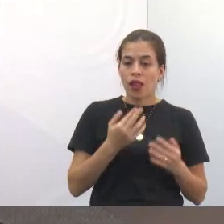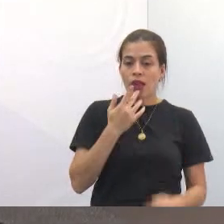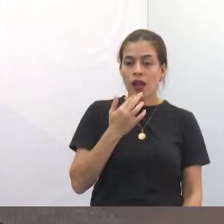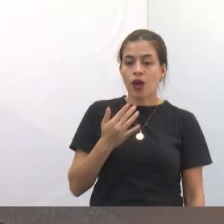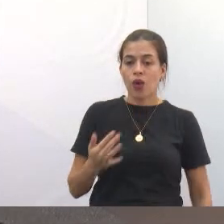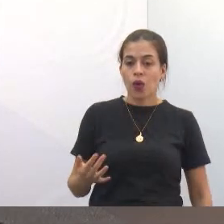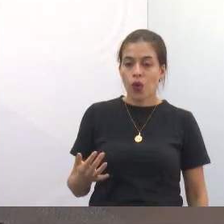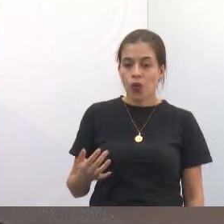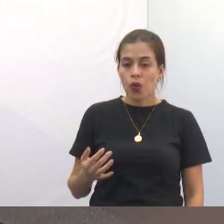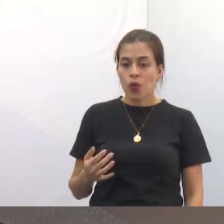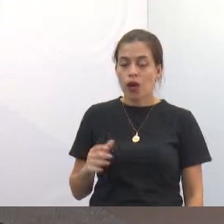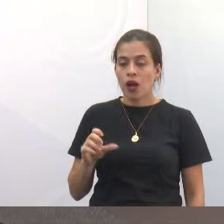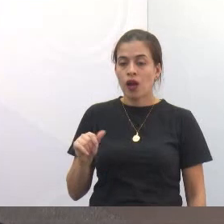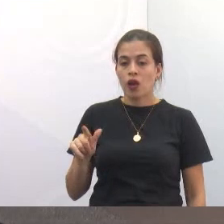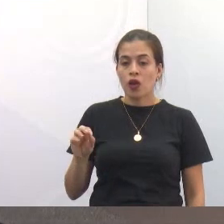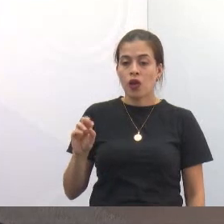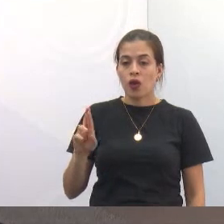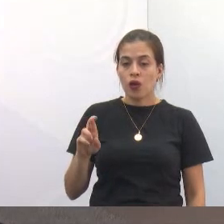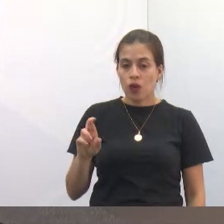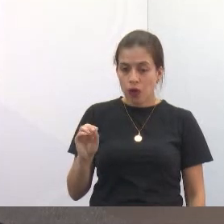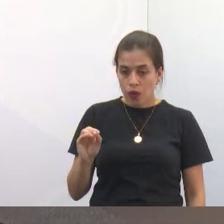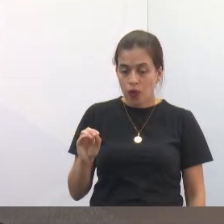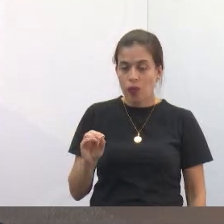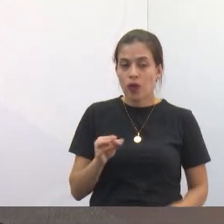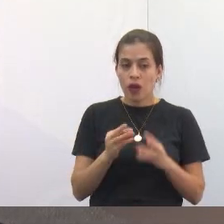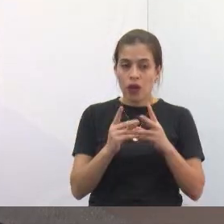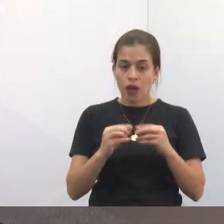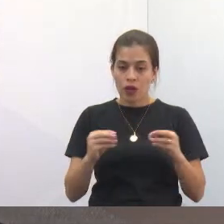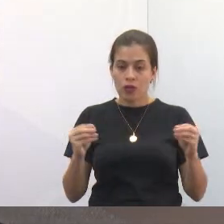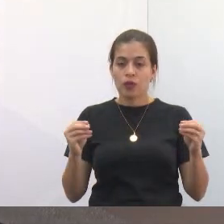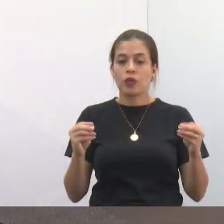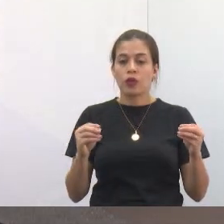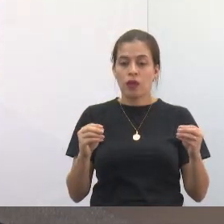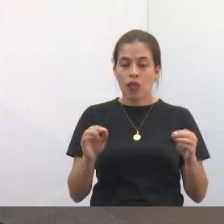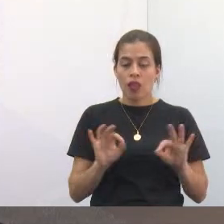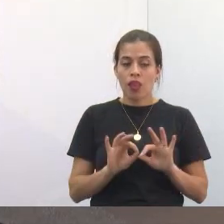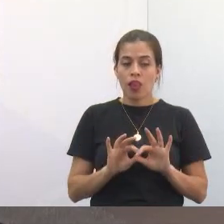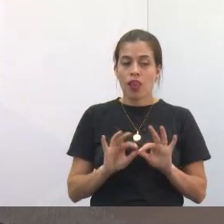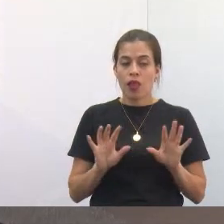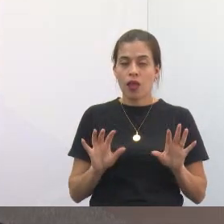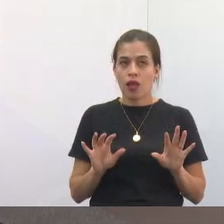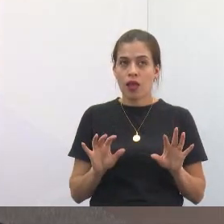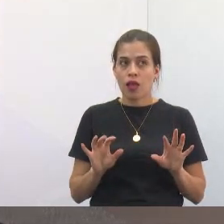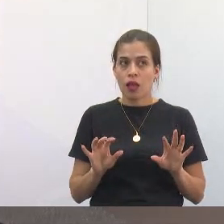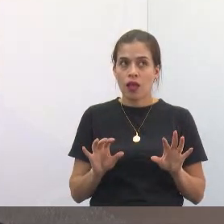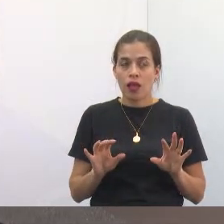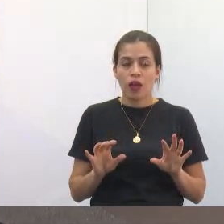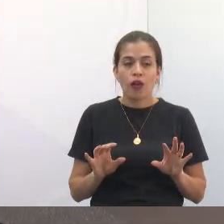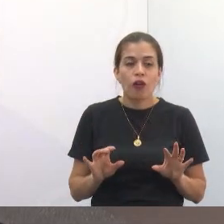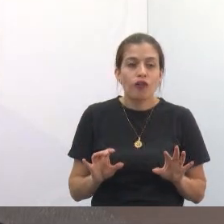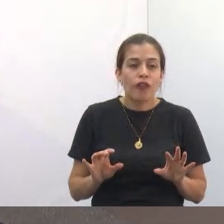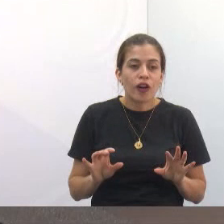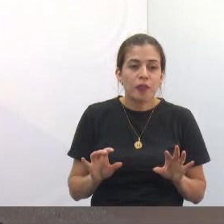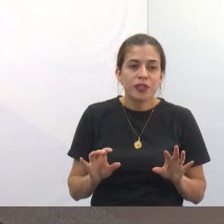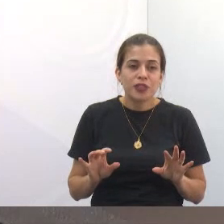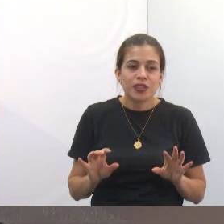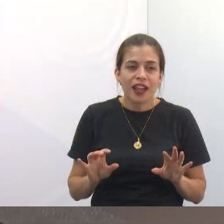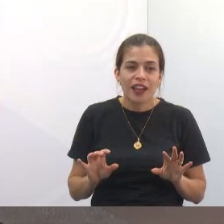turbidez, cloro, resíduo livre, conforme totais as